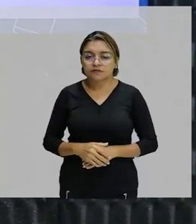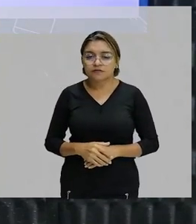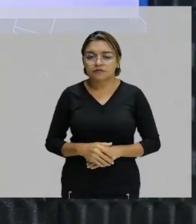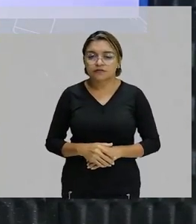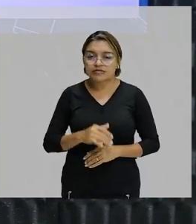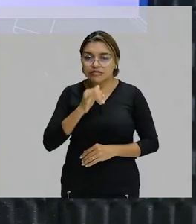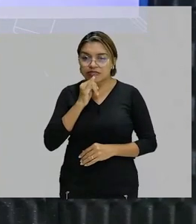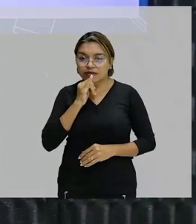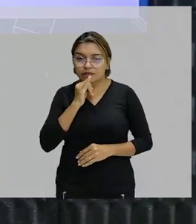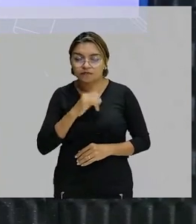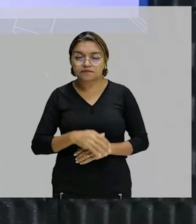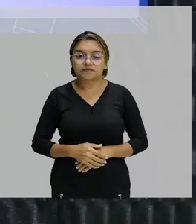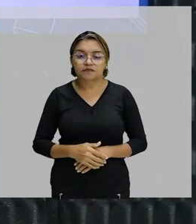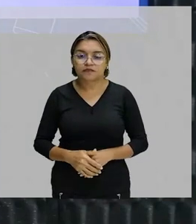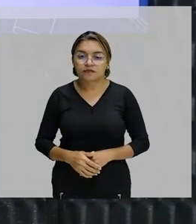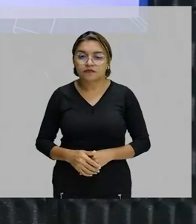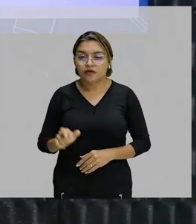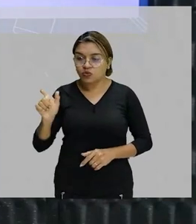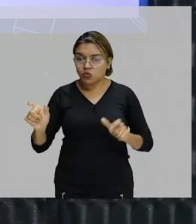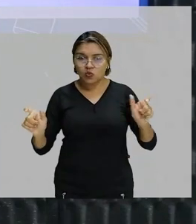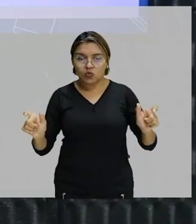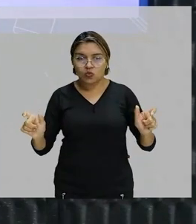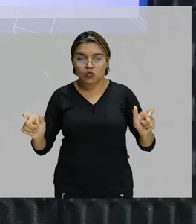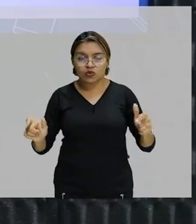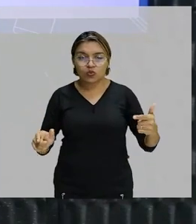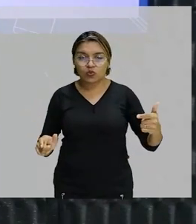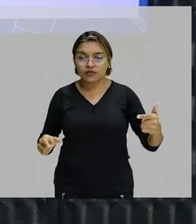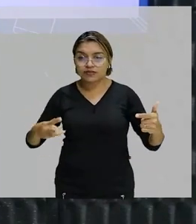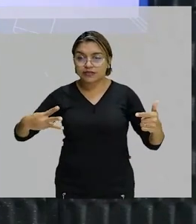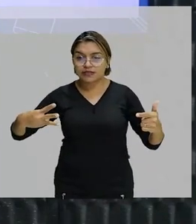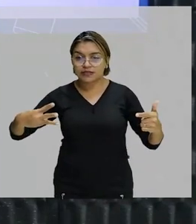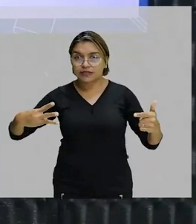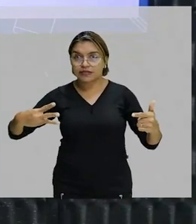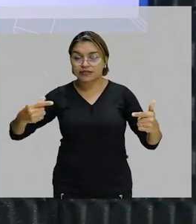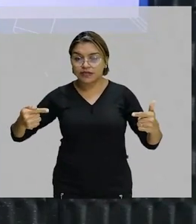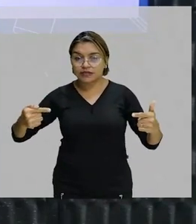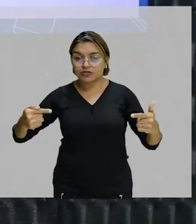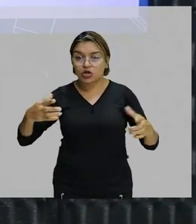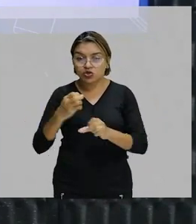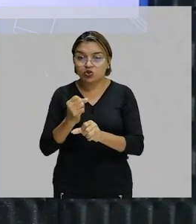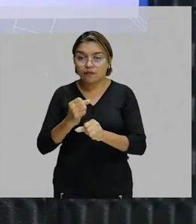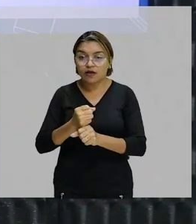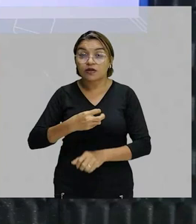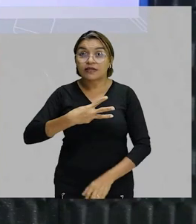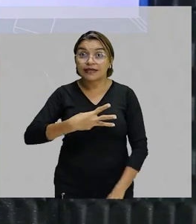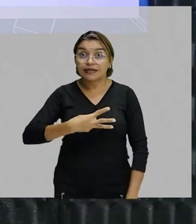os extremos 2 com o 37 vou somado é o 39 vou pegar agora termos Eid distantes